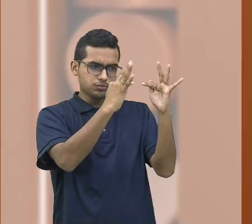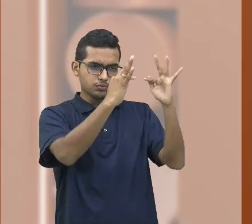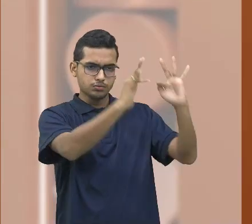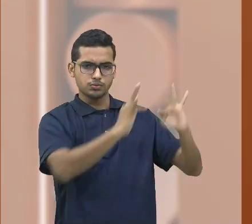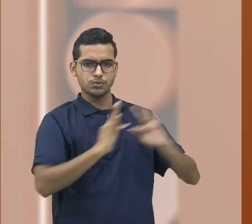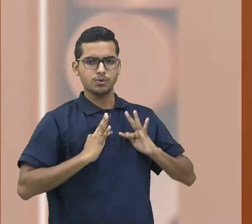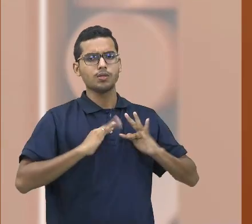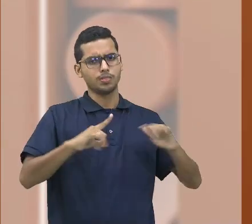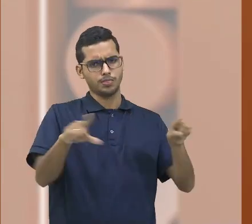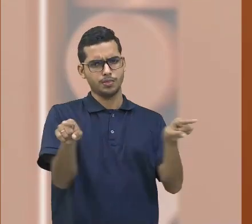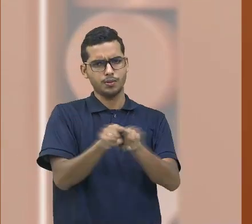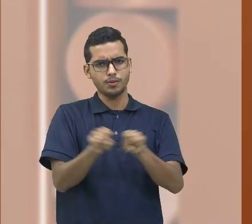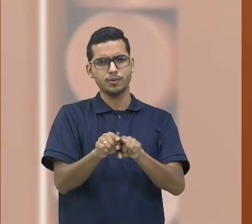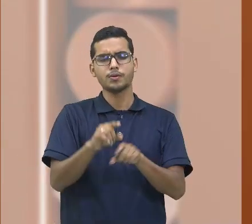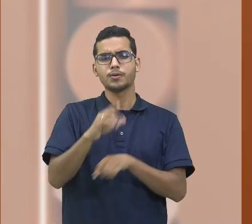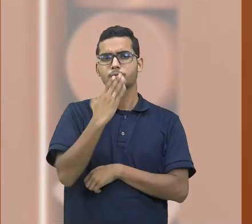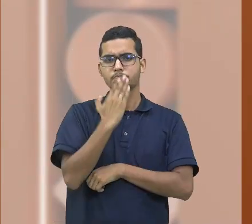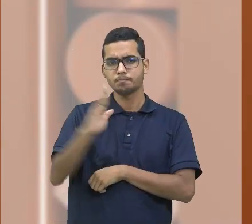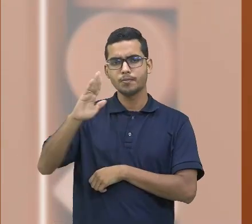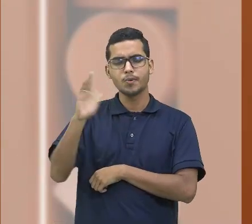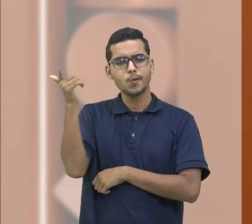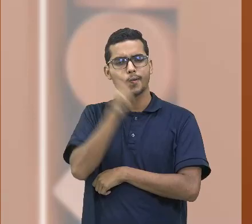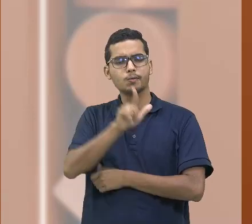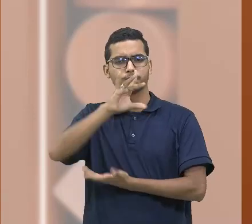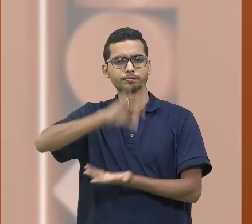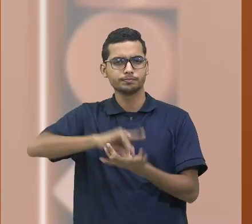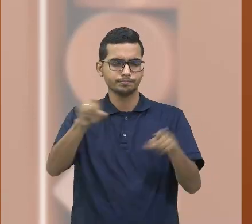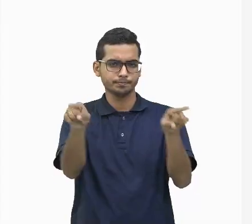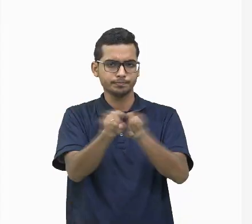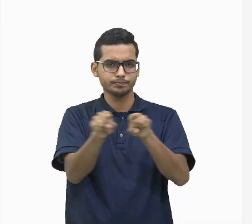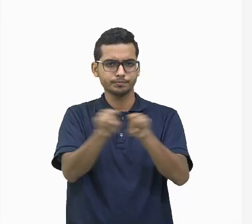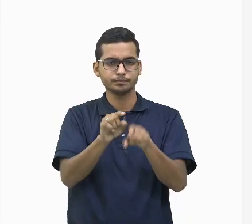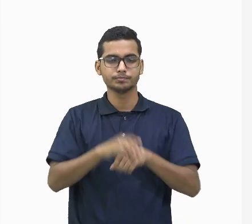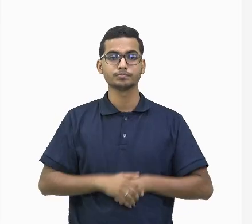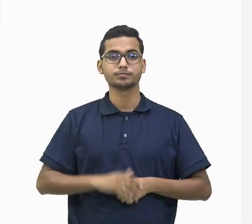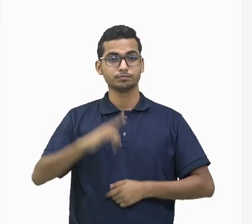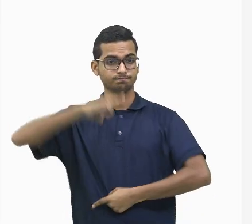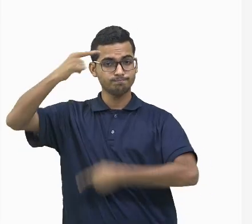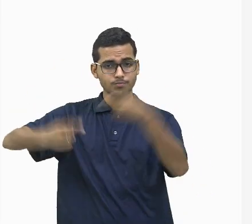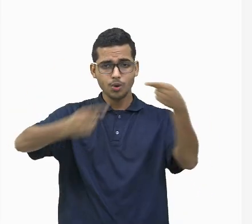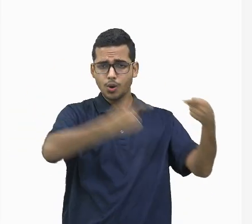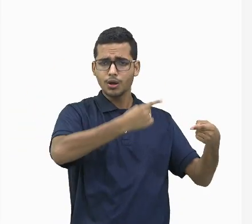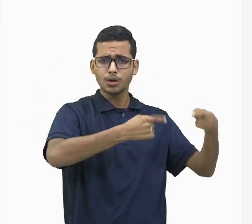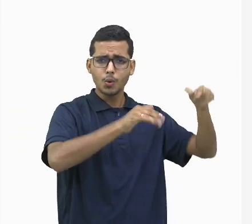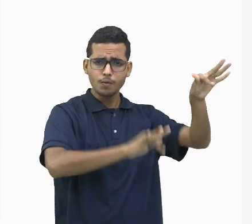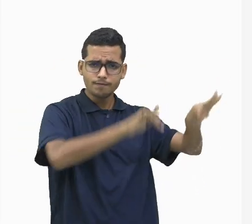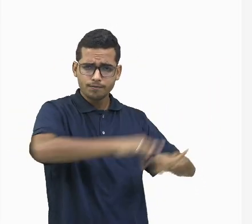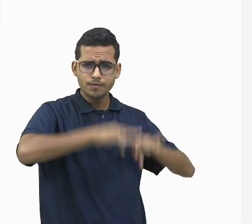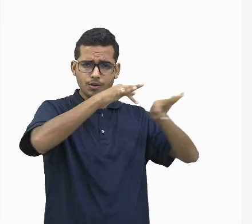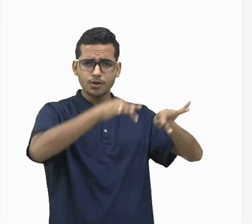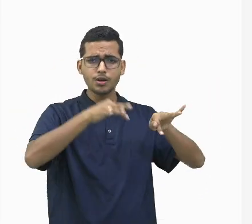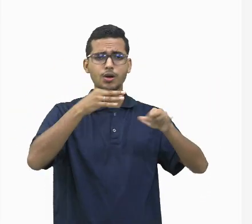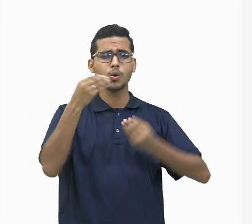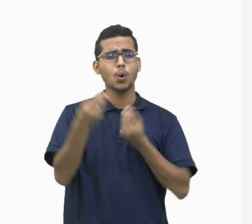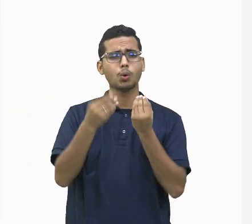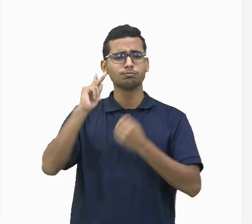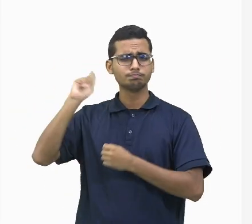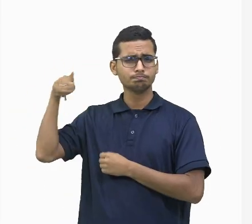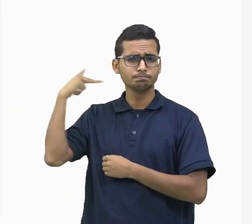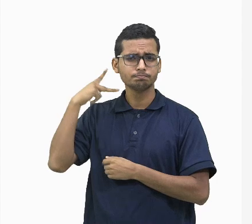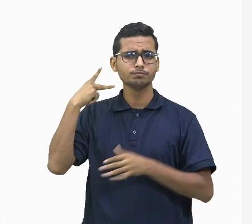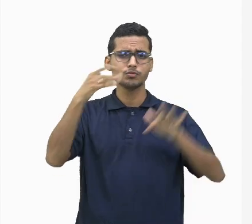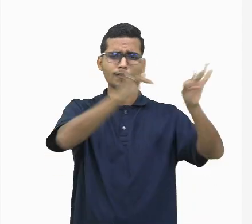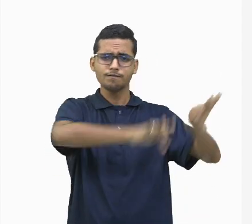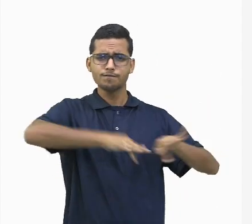feito, ok? Continuando então no nosso texto. Política feudal. Como é que nós vamos ter essas relações de